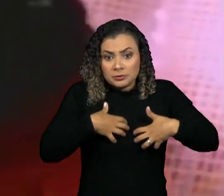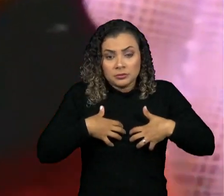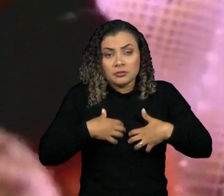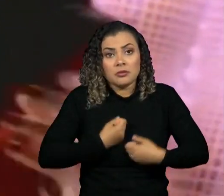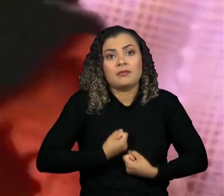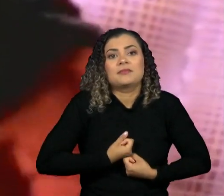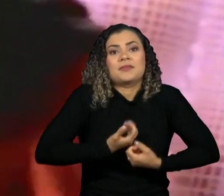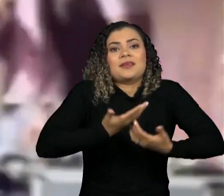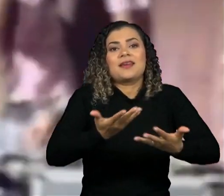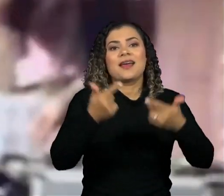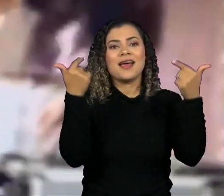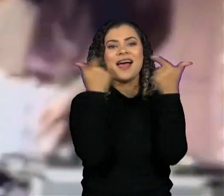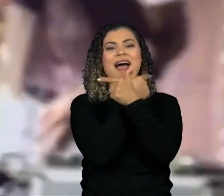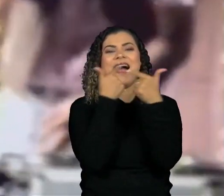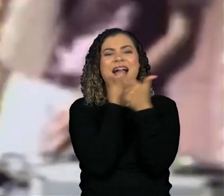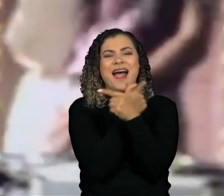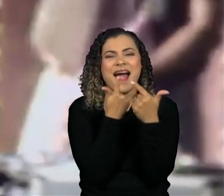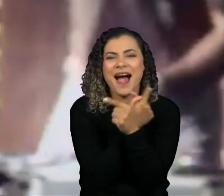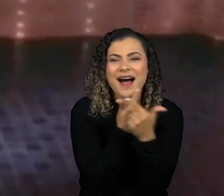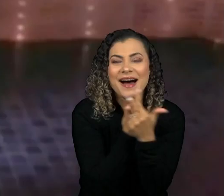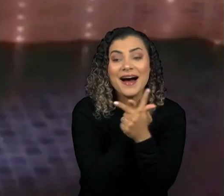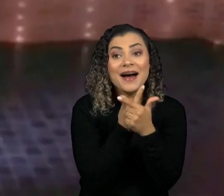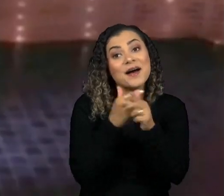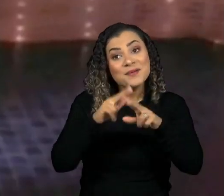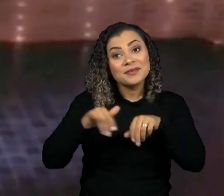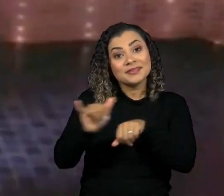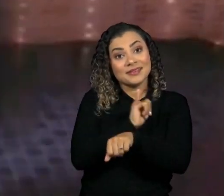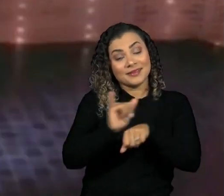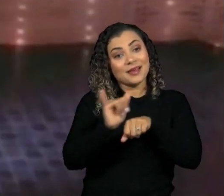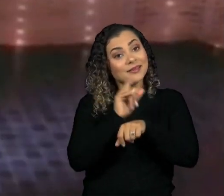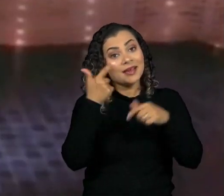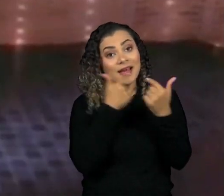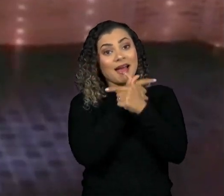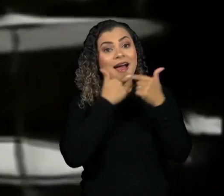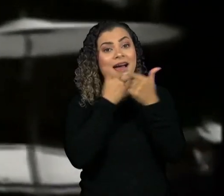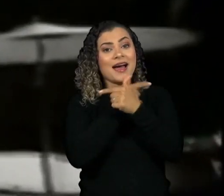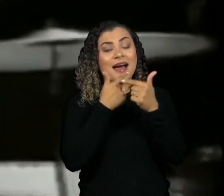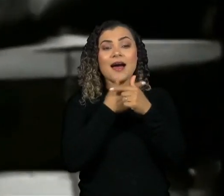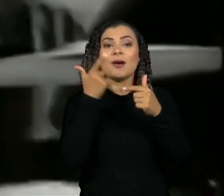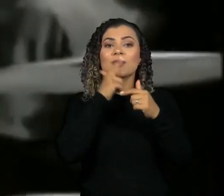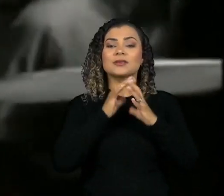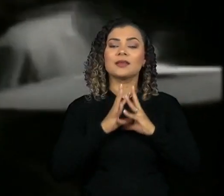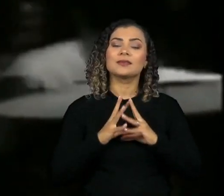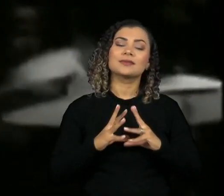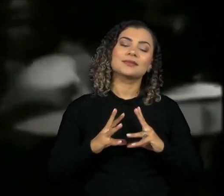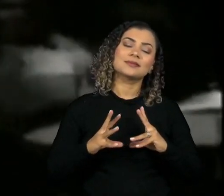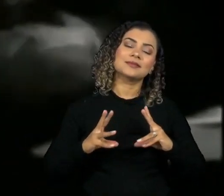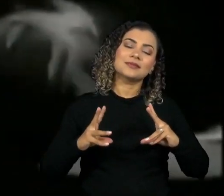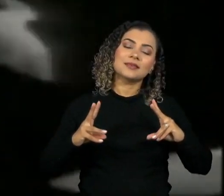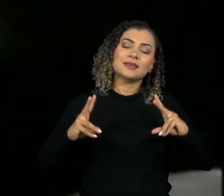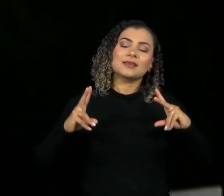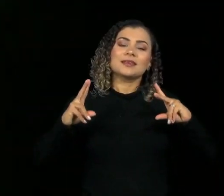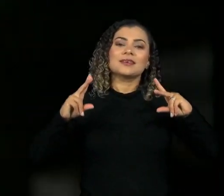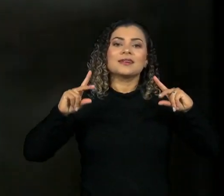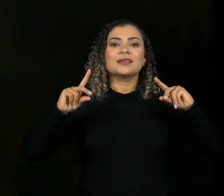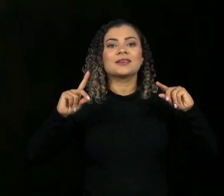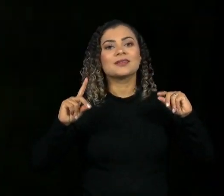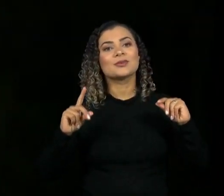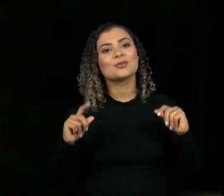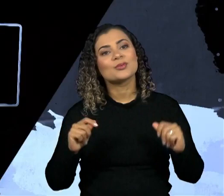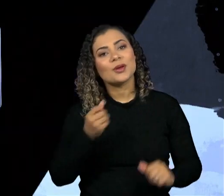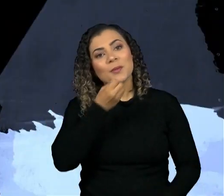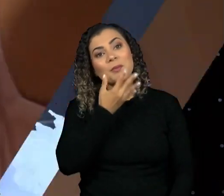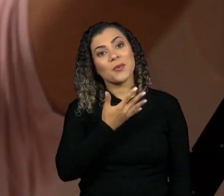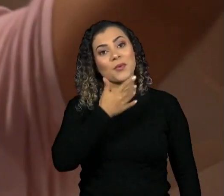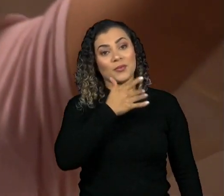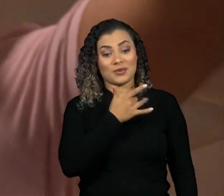e técnicas que fazem com que a pessoa ri e através do riso ela vai relaxando e aproveitando os benefícios